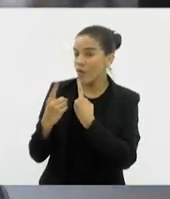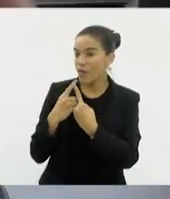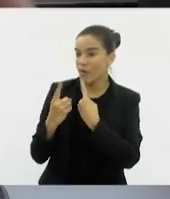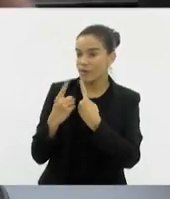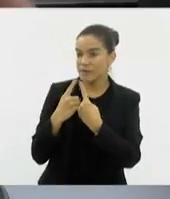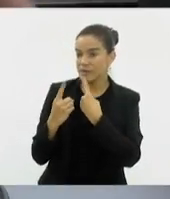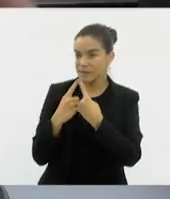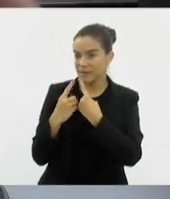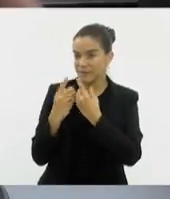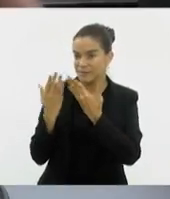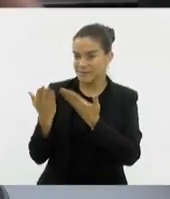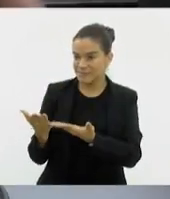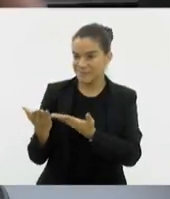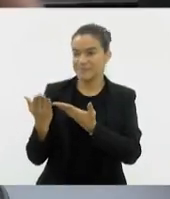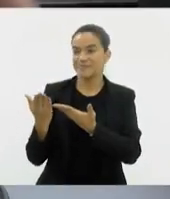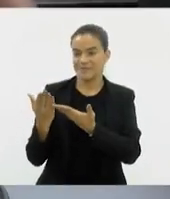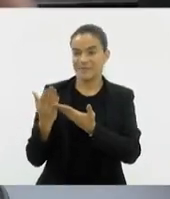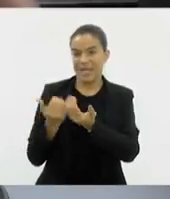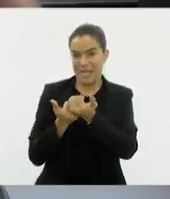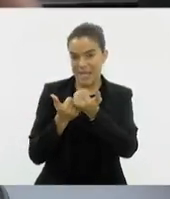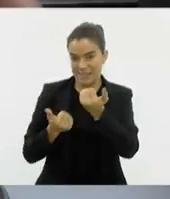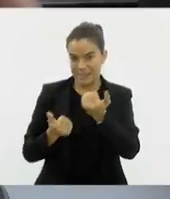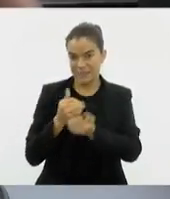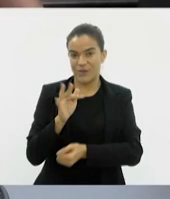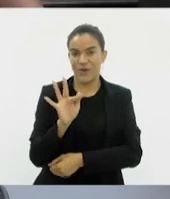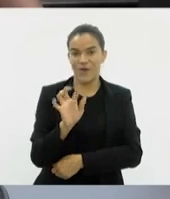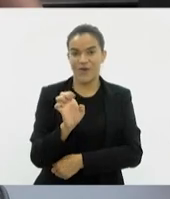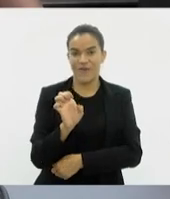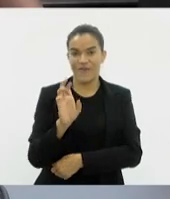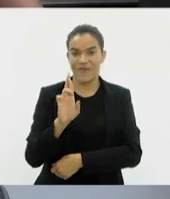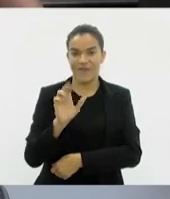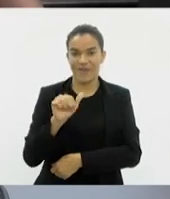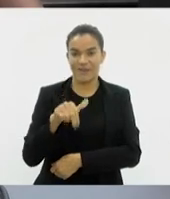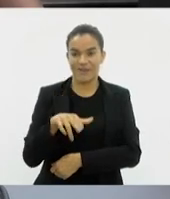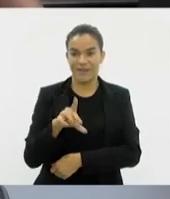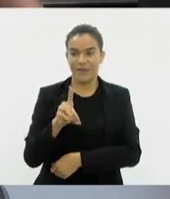o nosso querido assessor Fernando Amorim. Né?